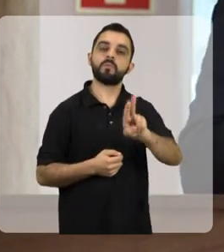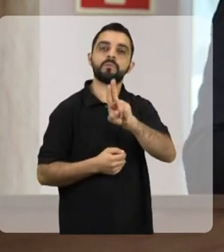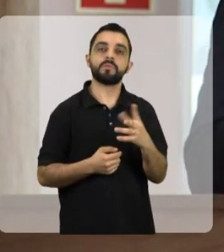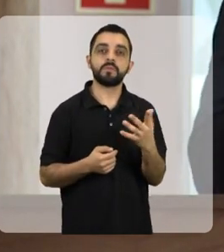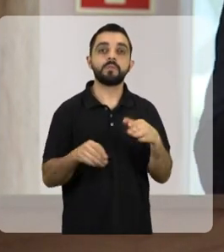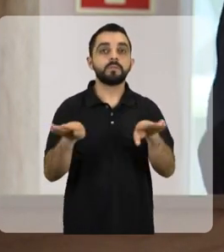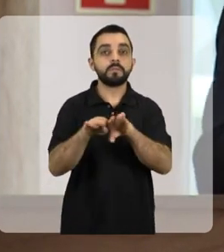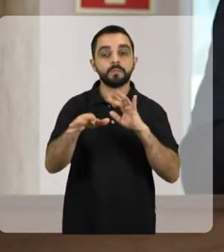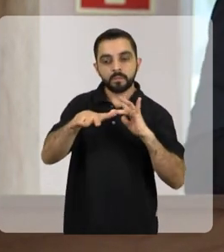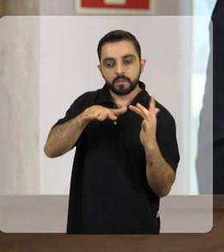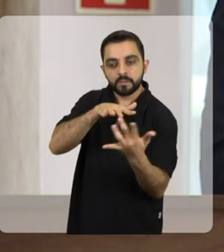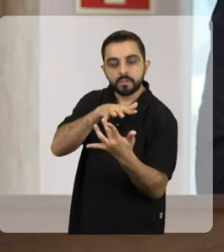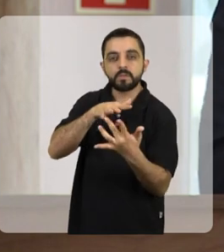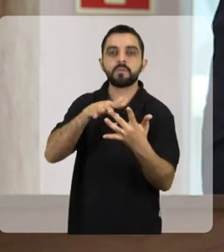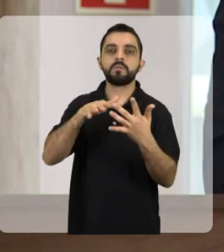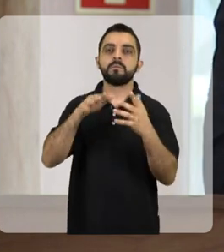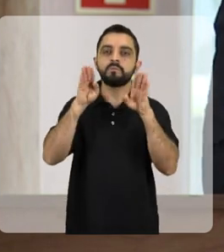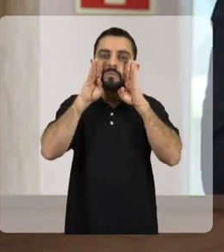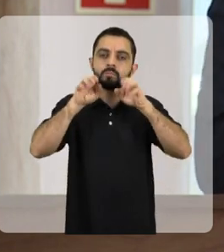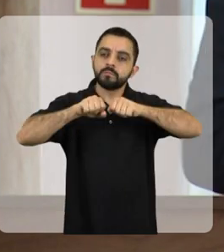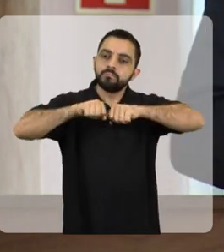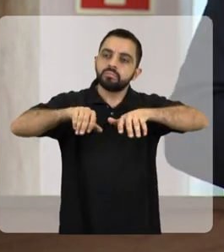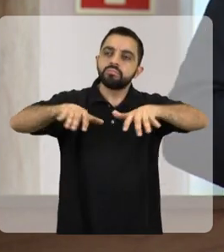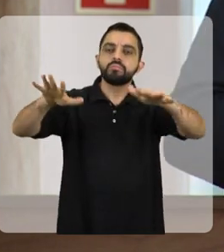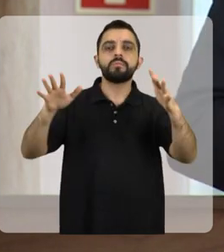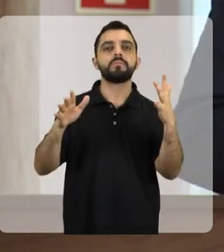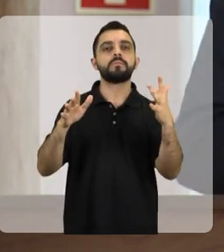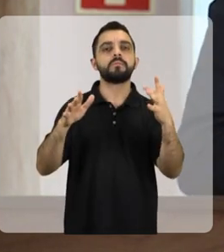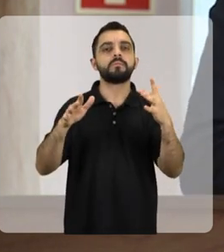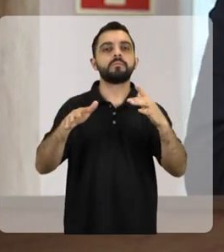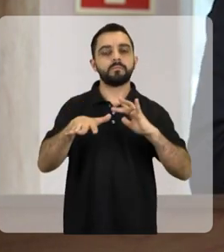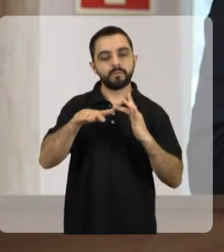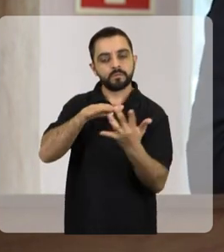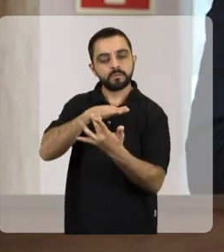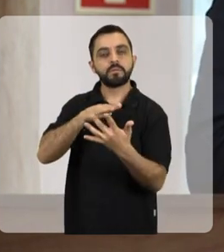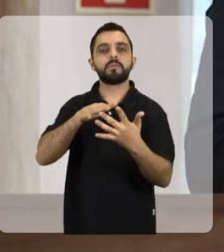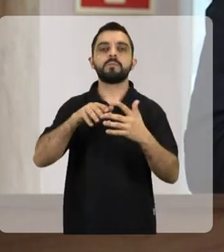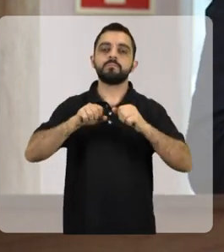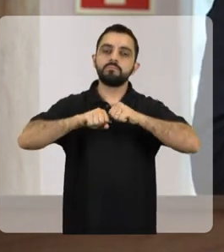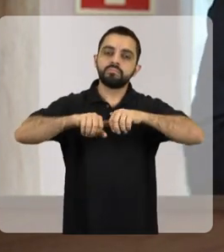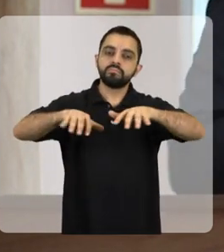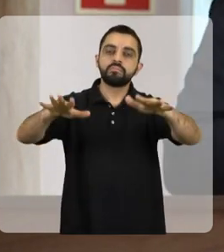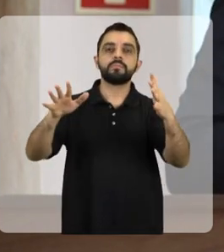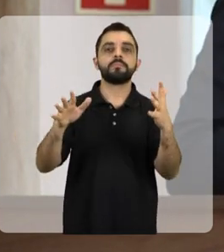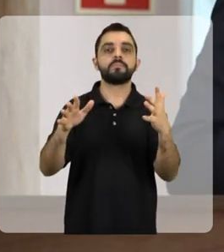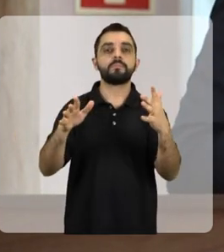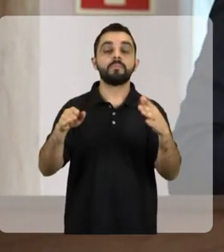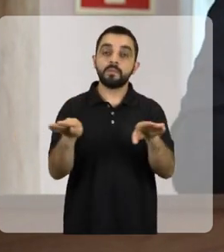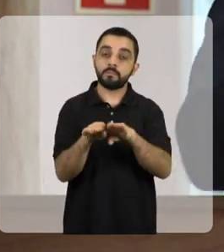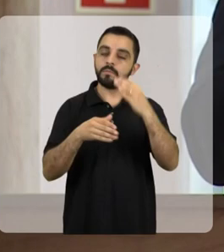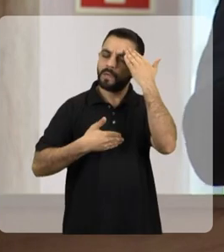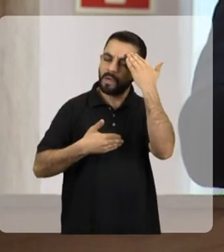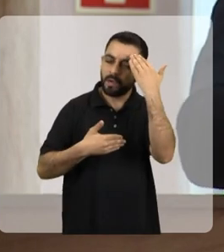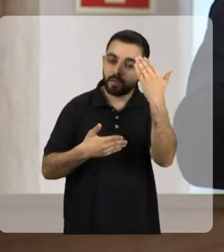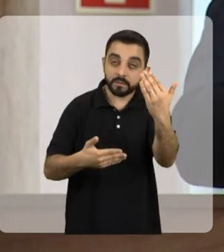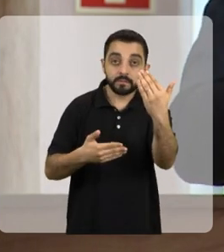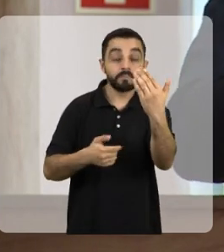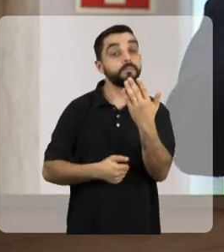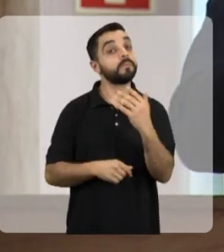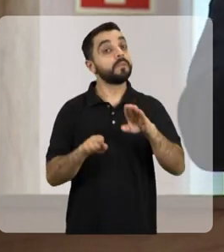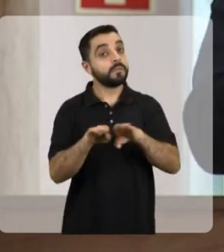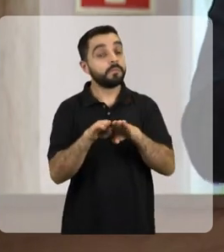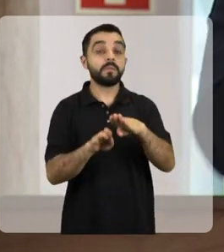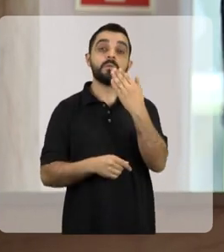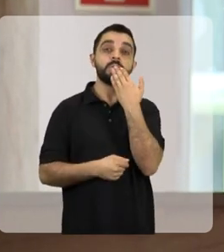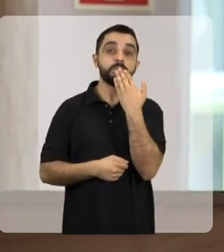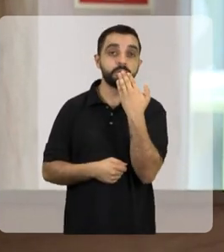redes sociais têm repercutido isso, como vossas excelências certamente viram. Além de lhes agradecer, o que peço